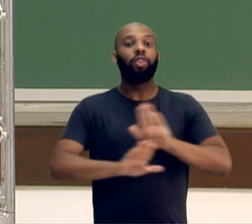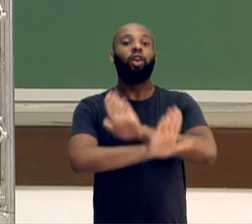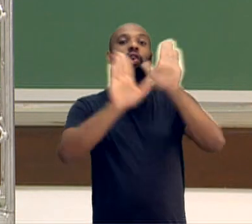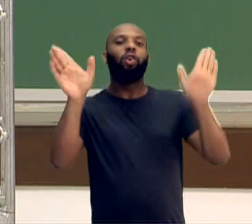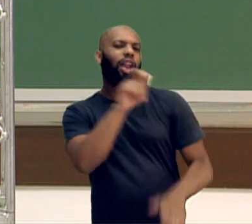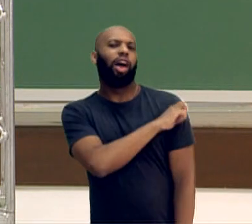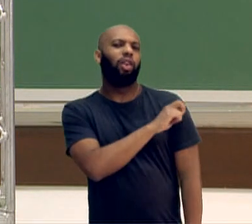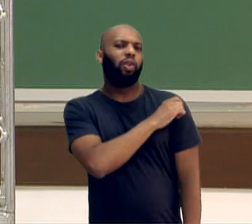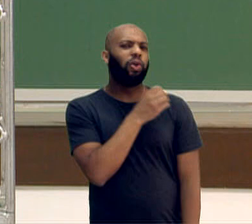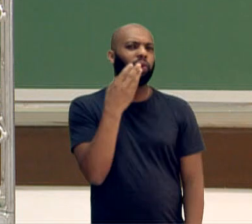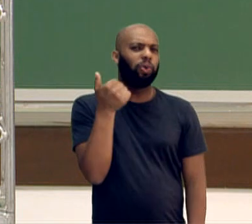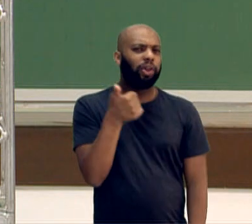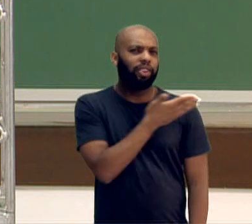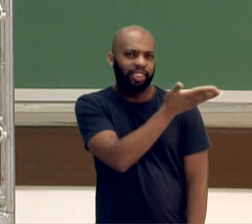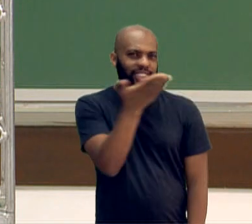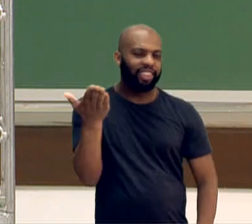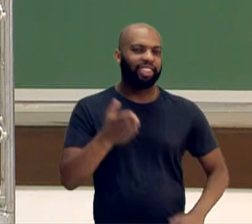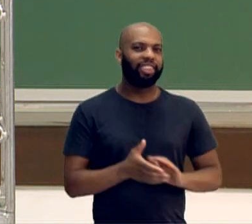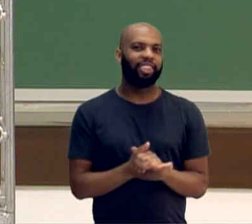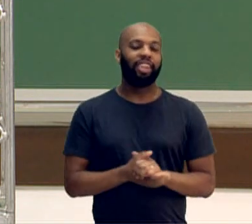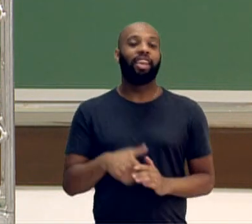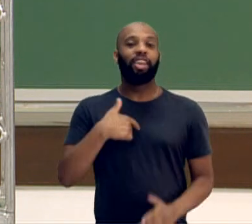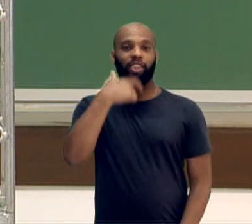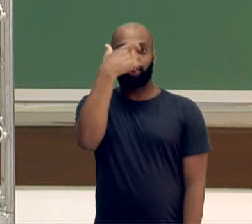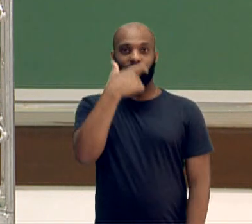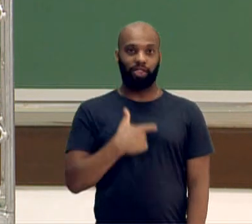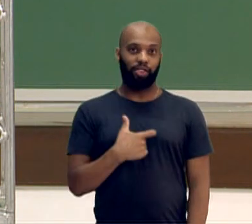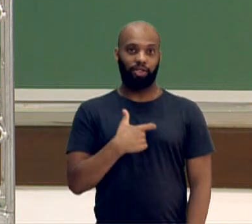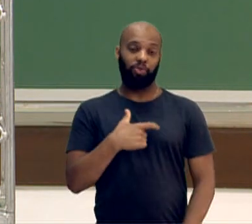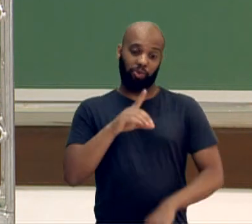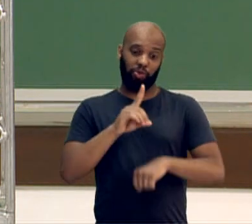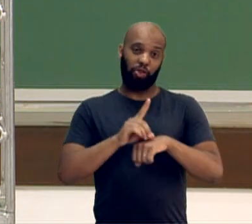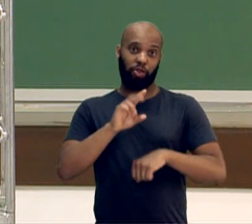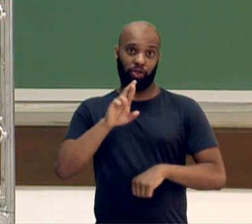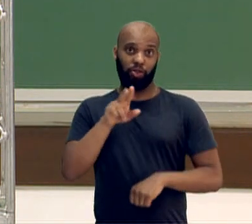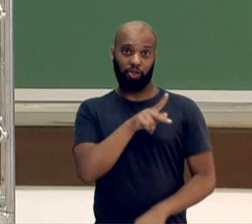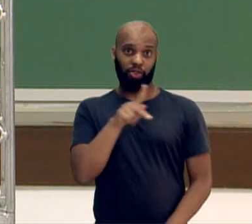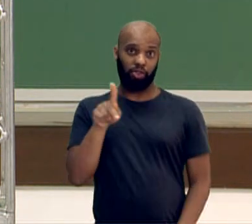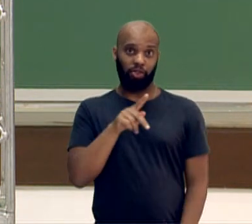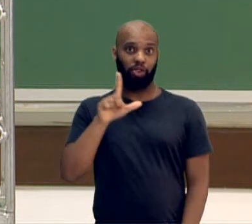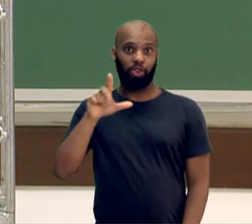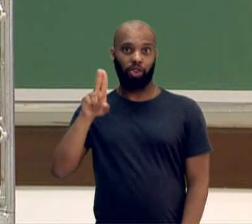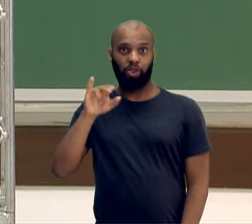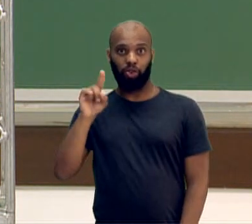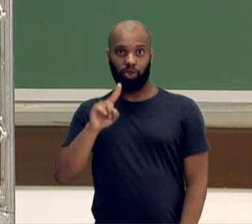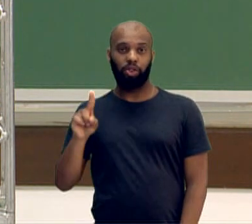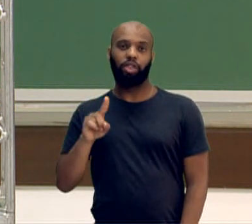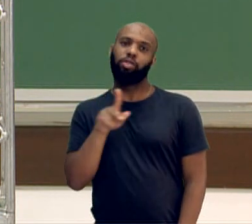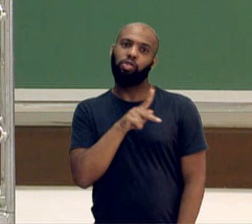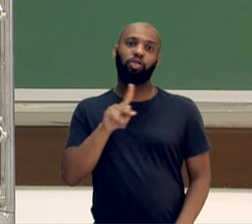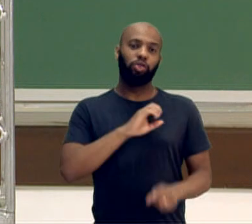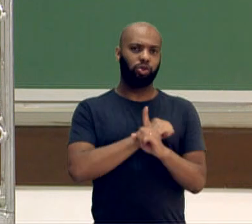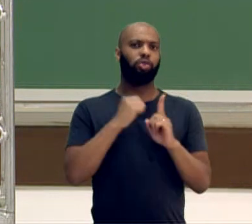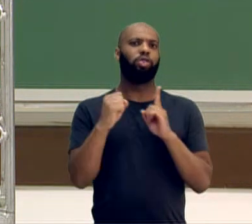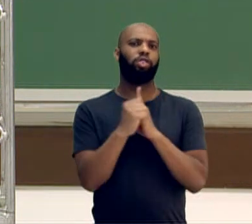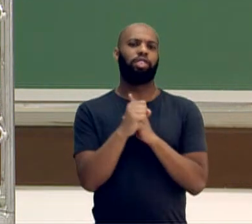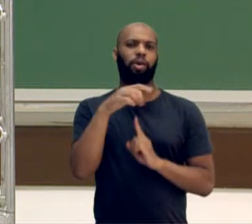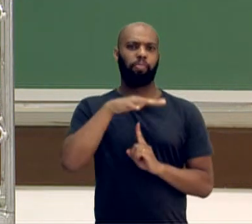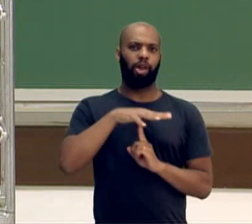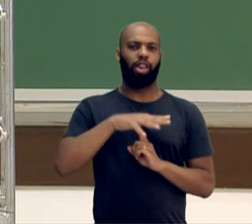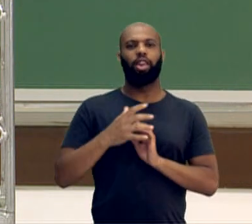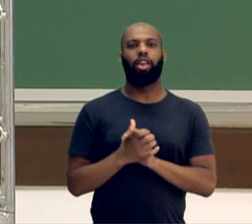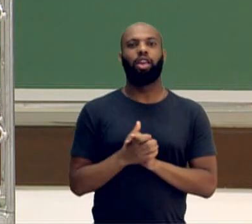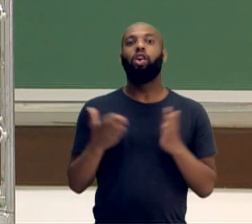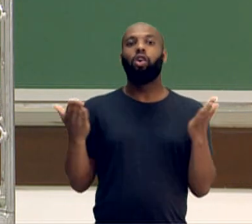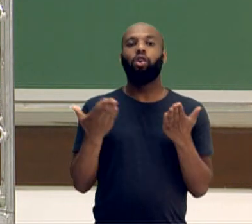Olá, alunos, tudo bem? Quem fala aqui é o professor Dr. Luiz Demétrio, professor de Sociologia do Estado do Paraná. E hoje vamos para a